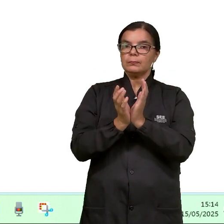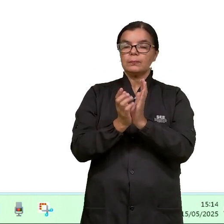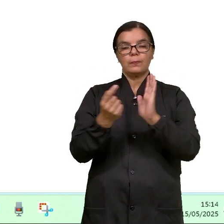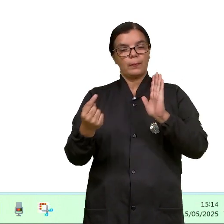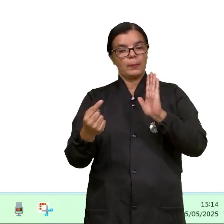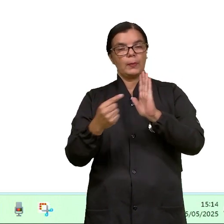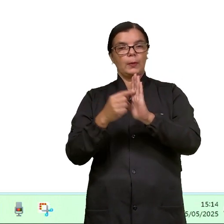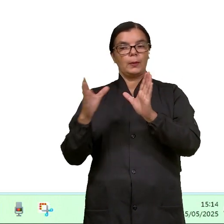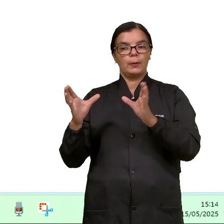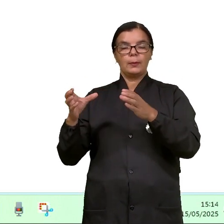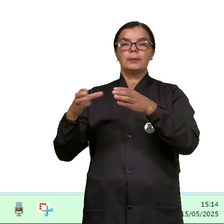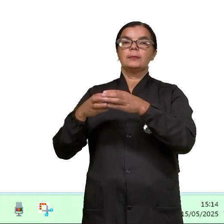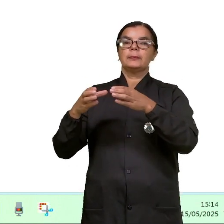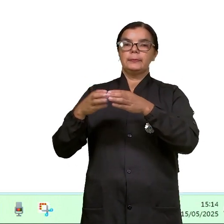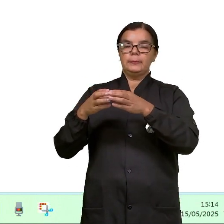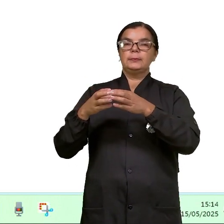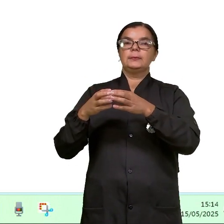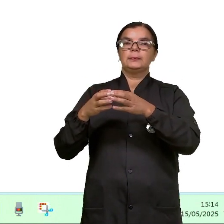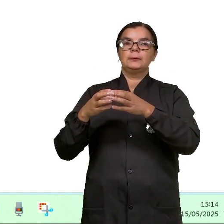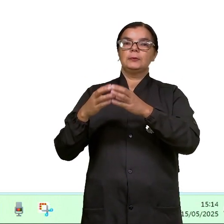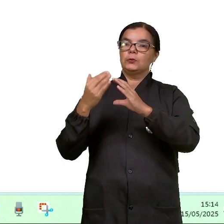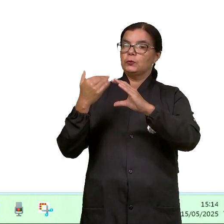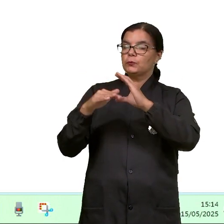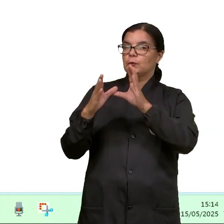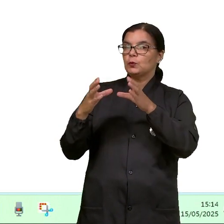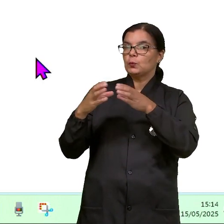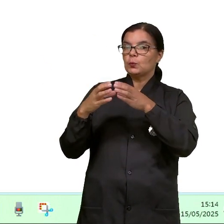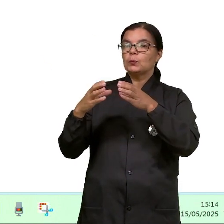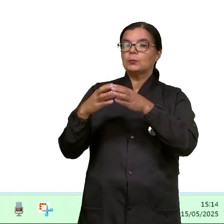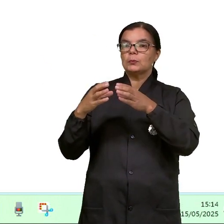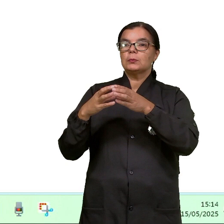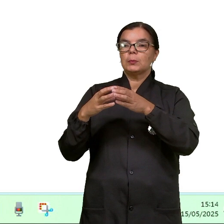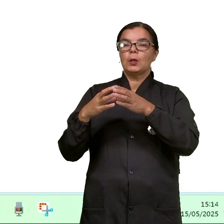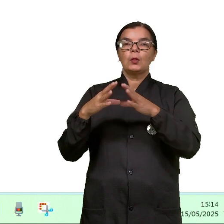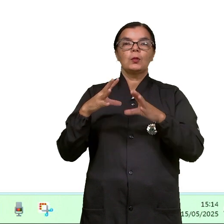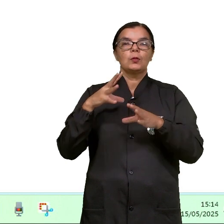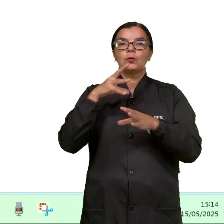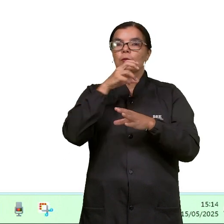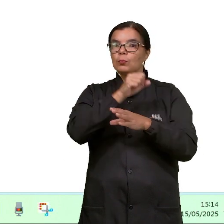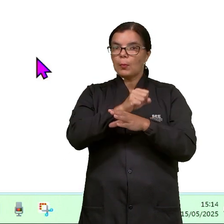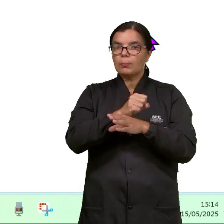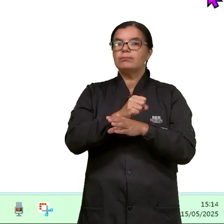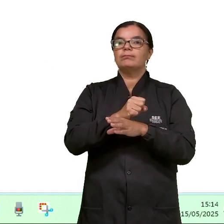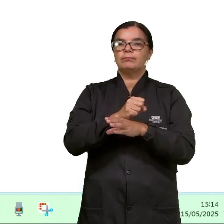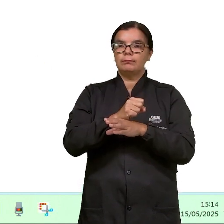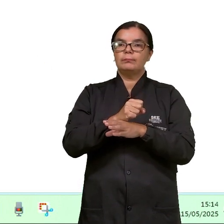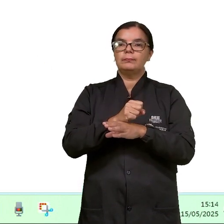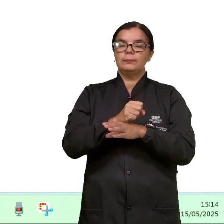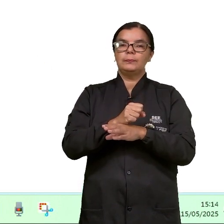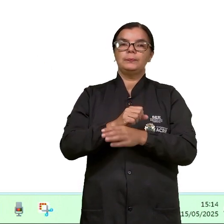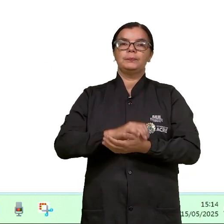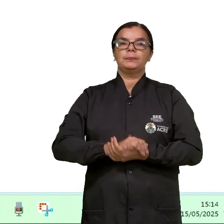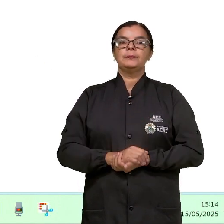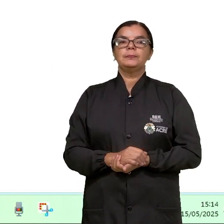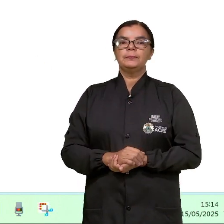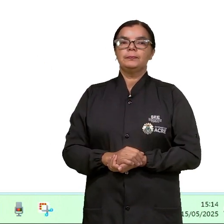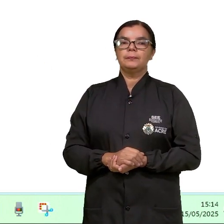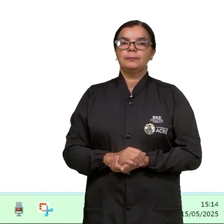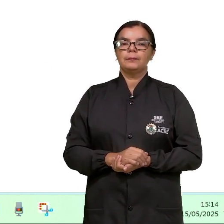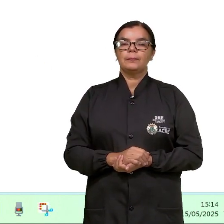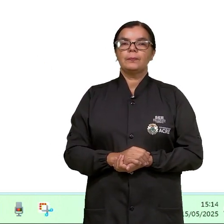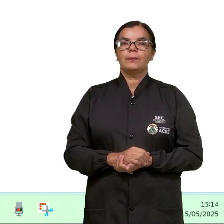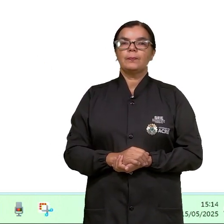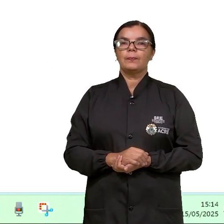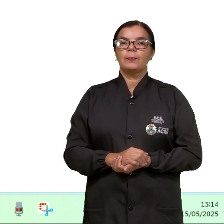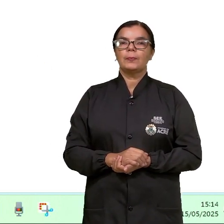lá no grupo e envio para esse grupo de forma totalmente de uma só vez, tá? Temos aqui